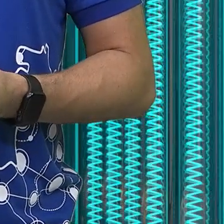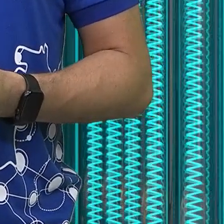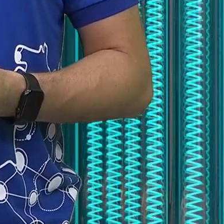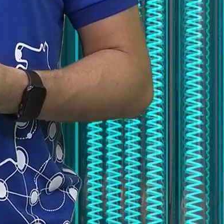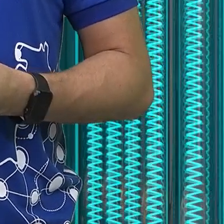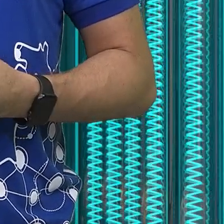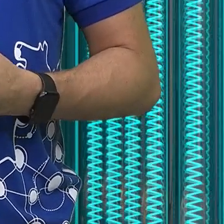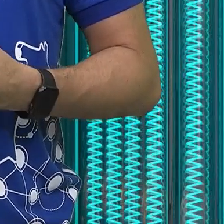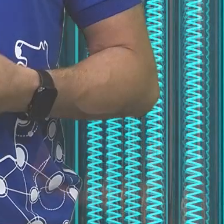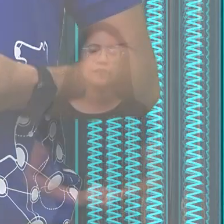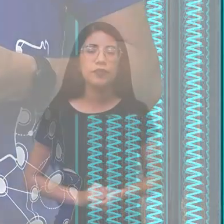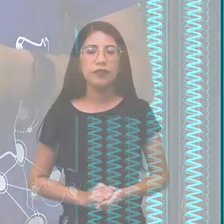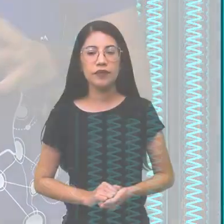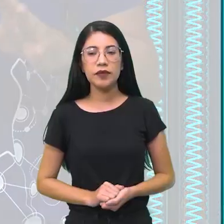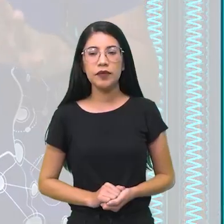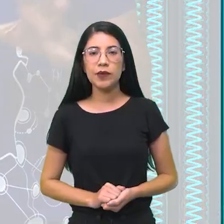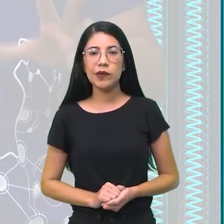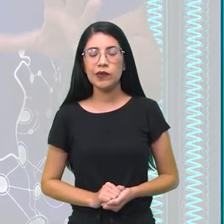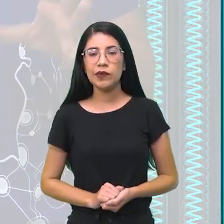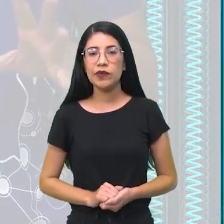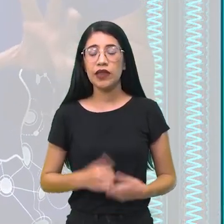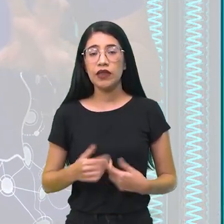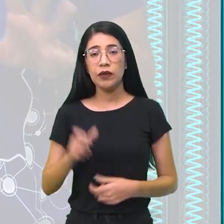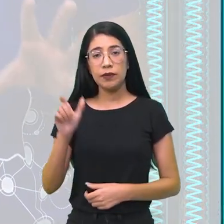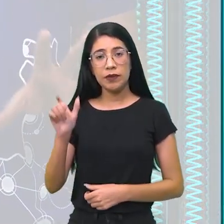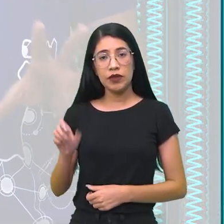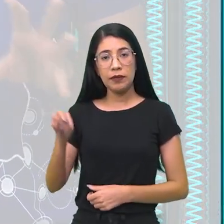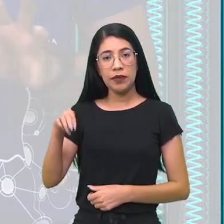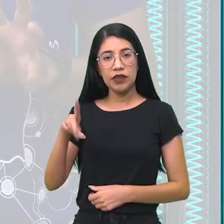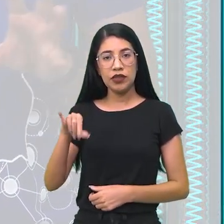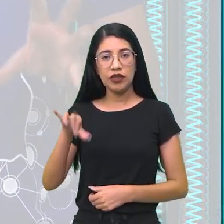expor essa ideia. Tá bom? Então, o mediador está ali, a